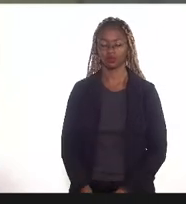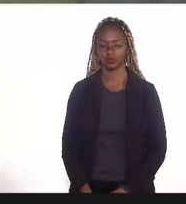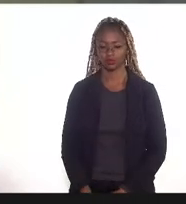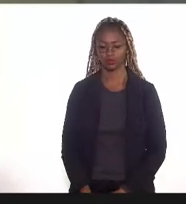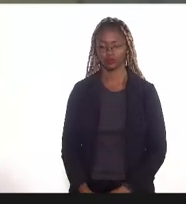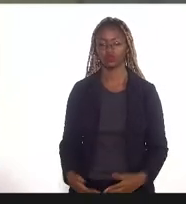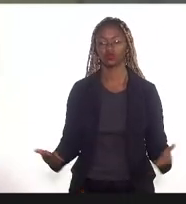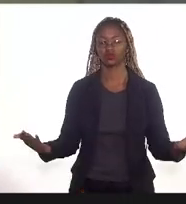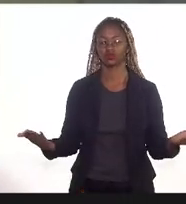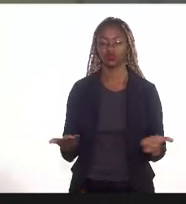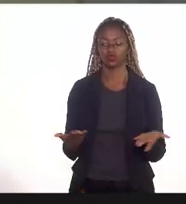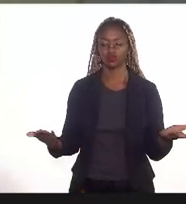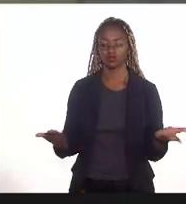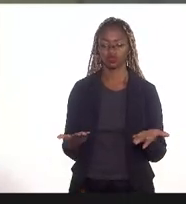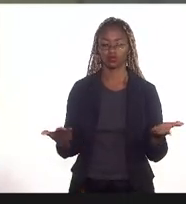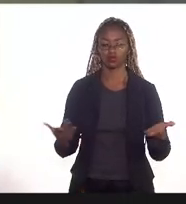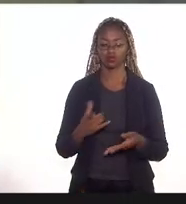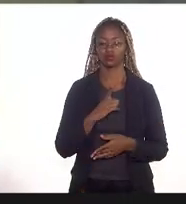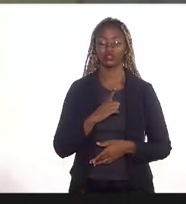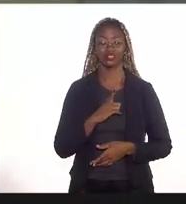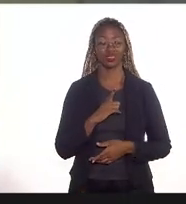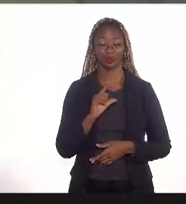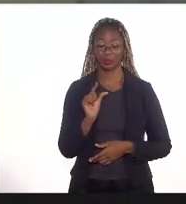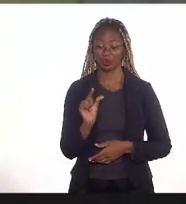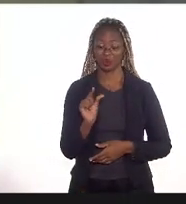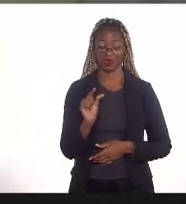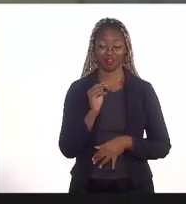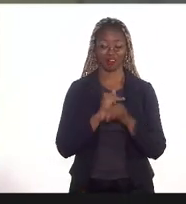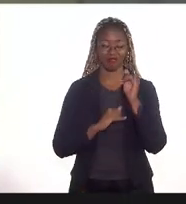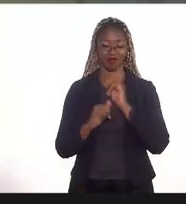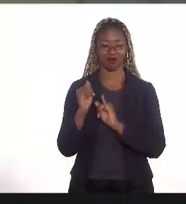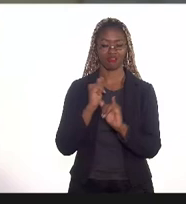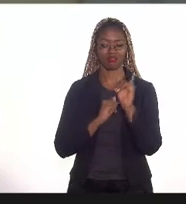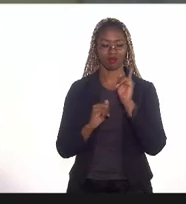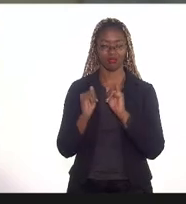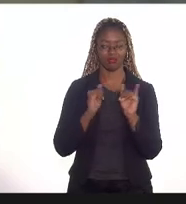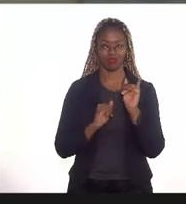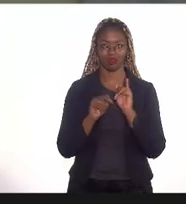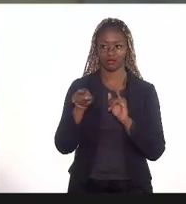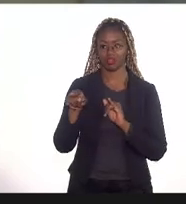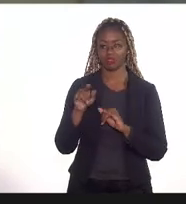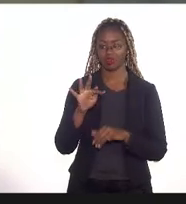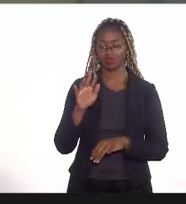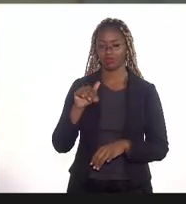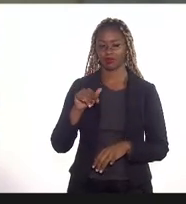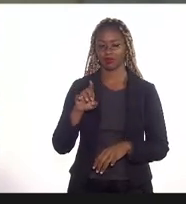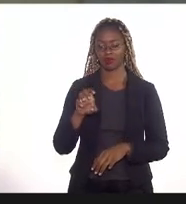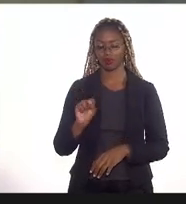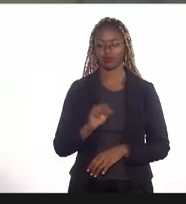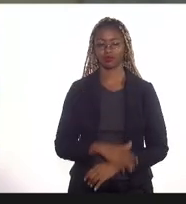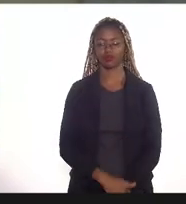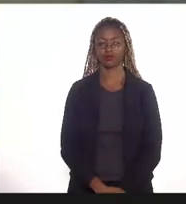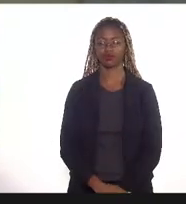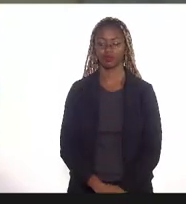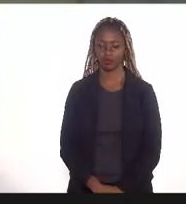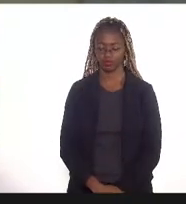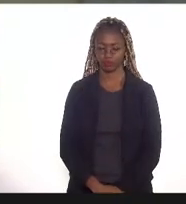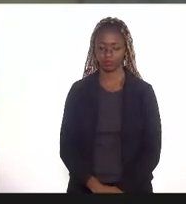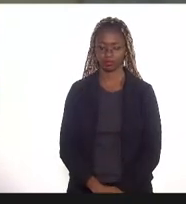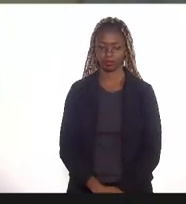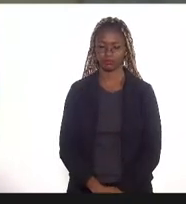E hoje, a gente tem muito pouca informação sobre o Fundes. O senhor mesmo assinalou